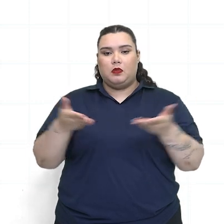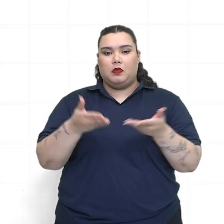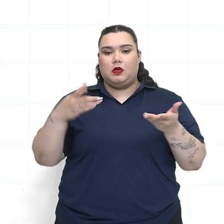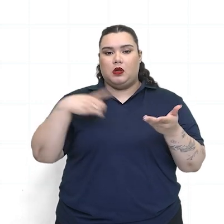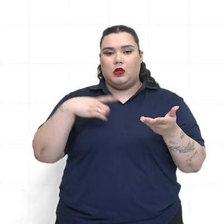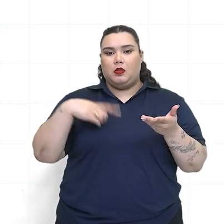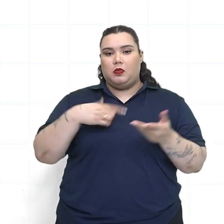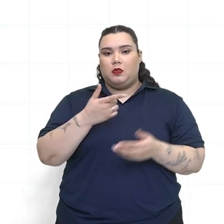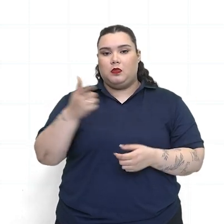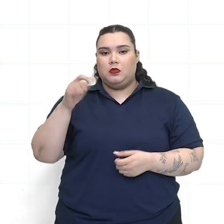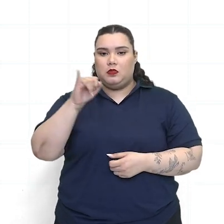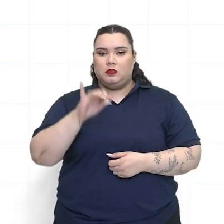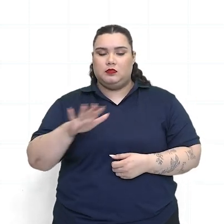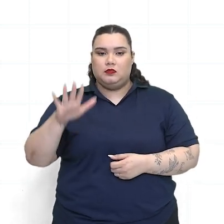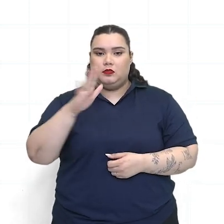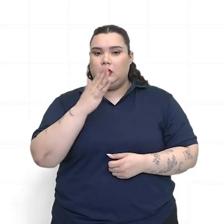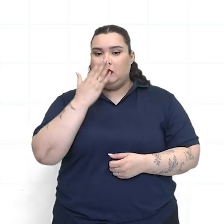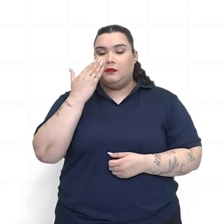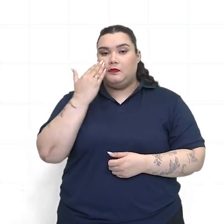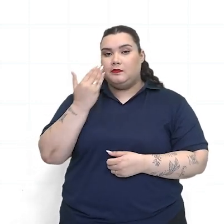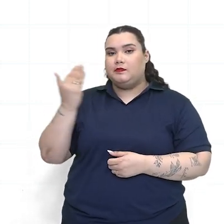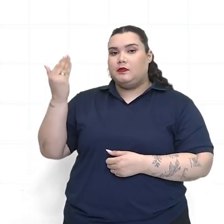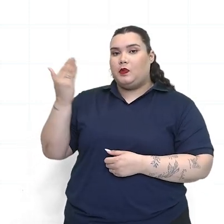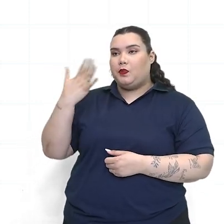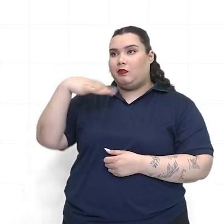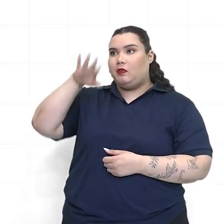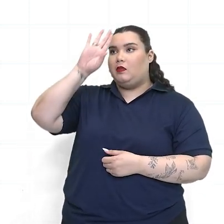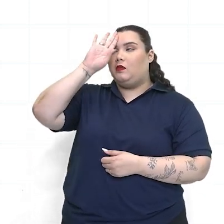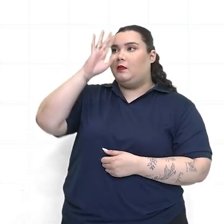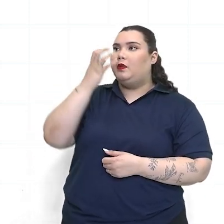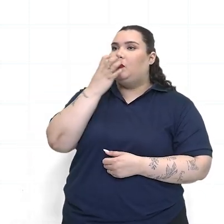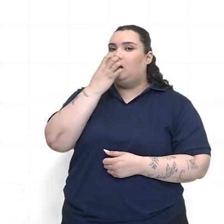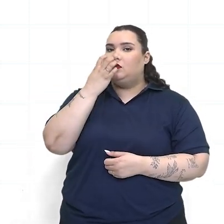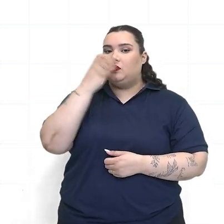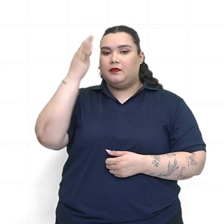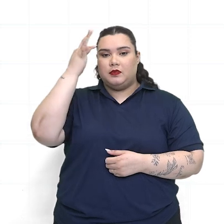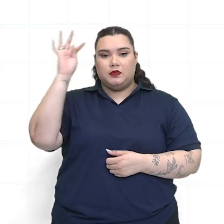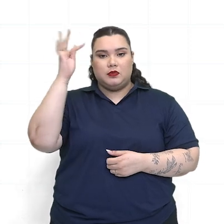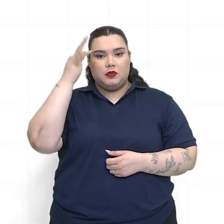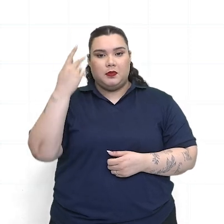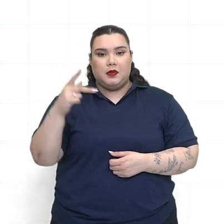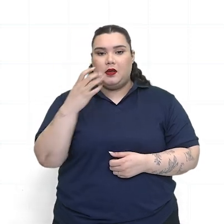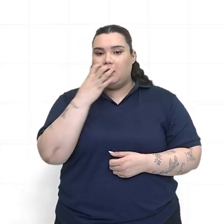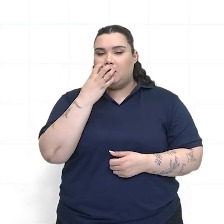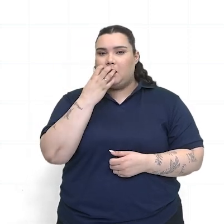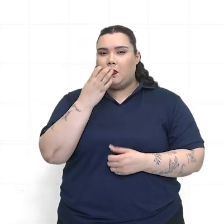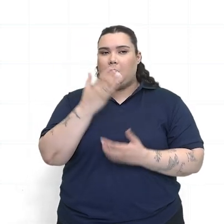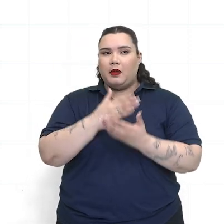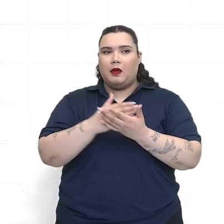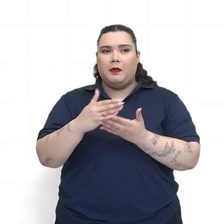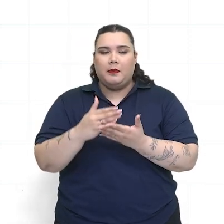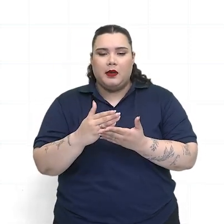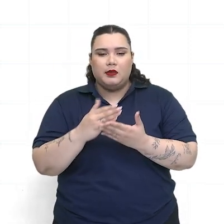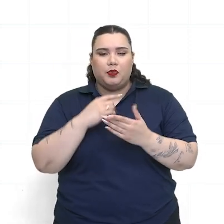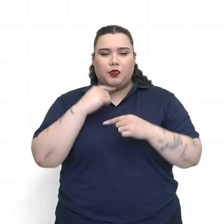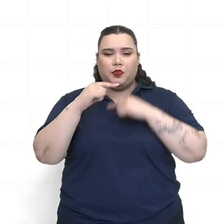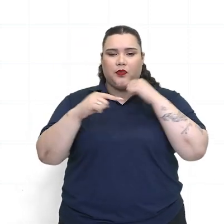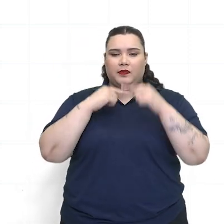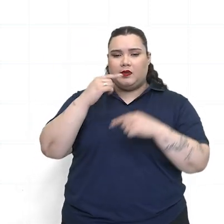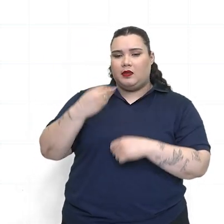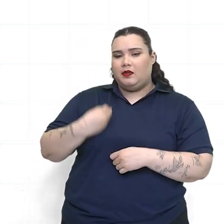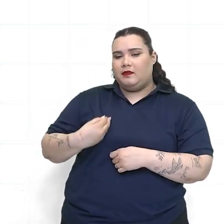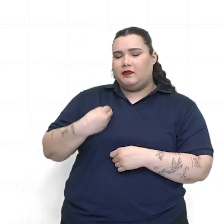imagem, o drama do cachorro filosófico, né? Quando o seu cachorro começa a questionar a vida e